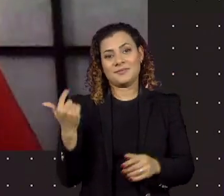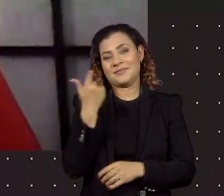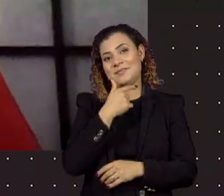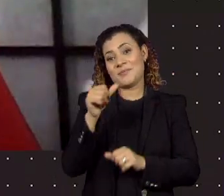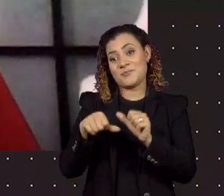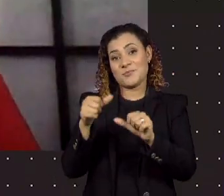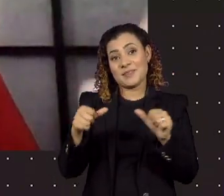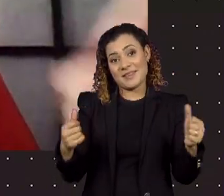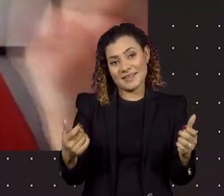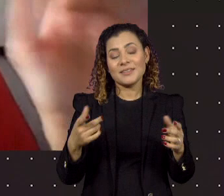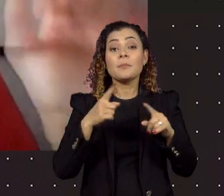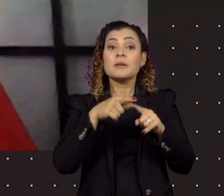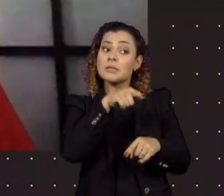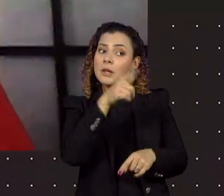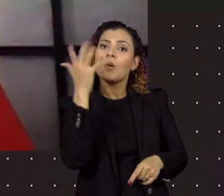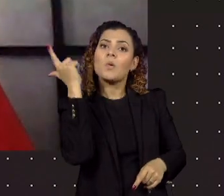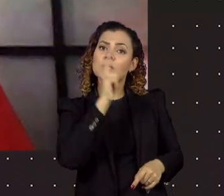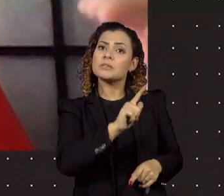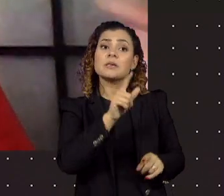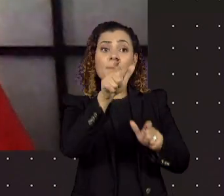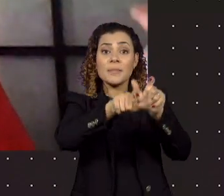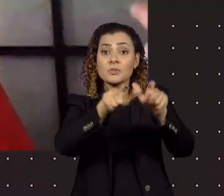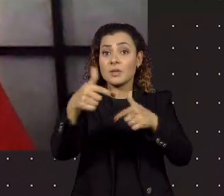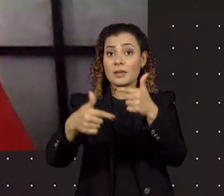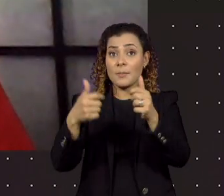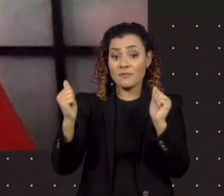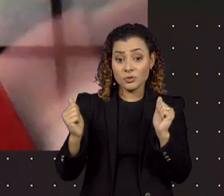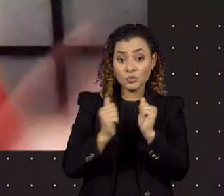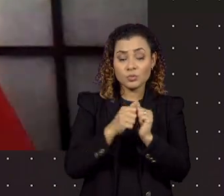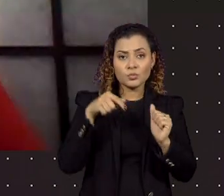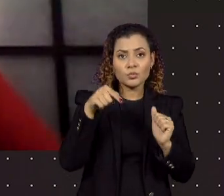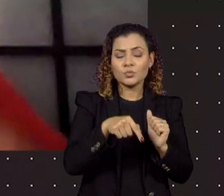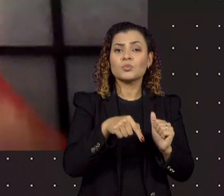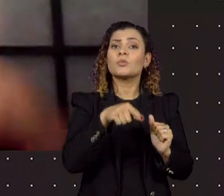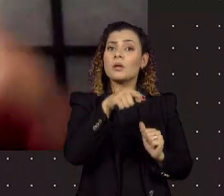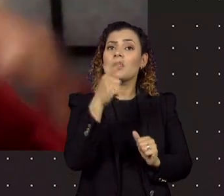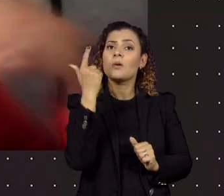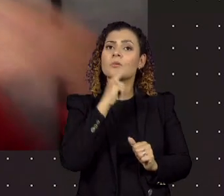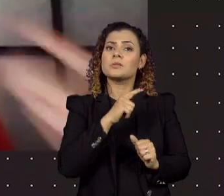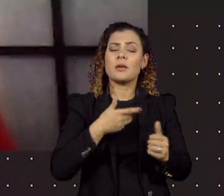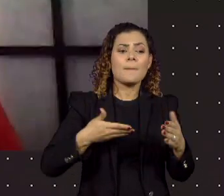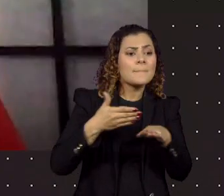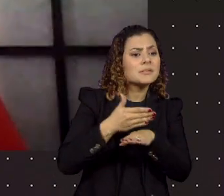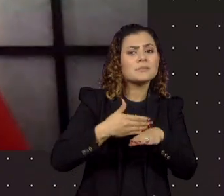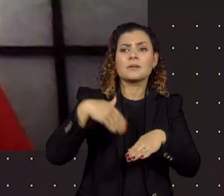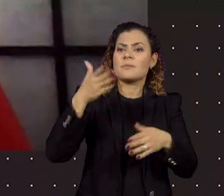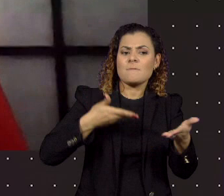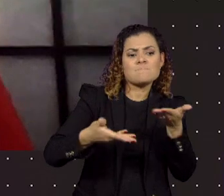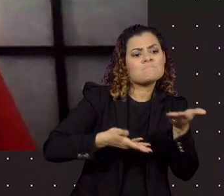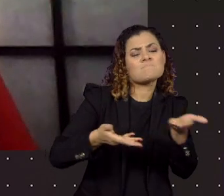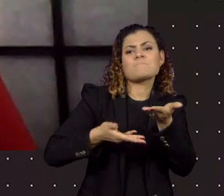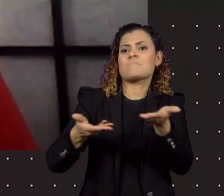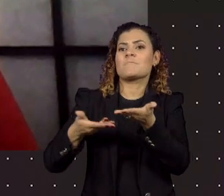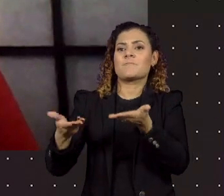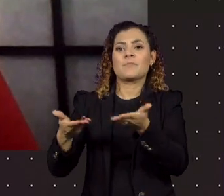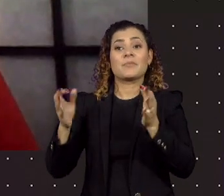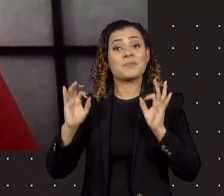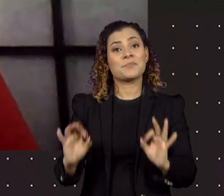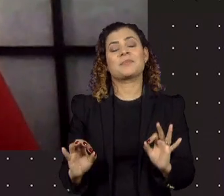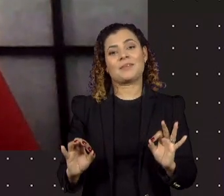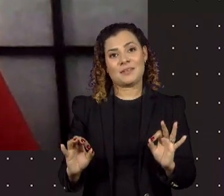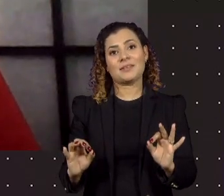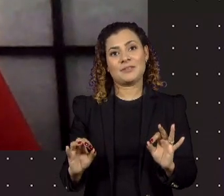Ele conseguia fazer com que as pessoas que trabalhavam com ele se envolvessem inteiramente